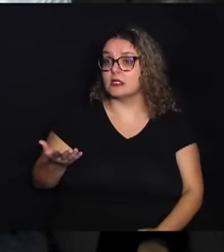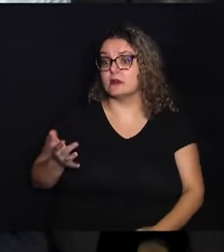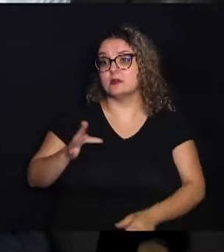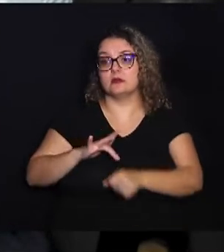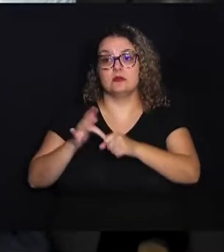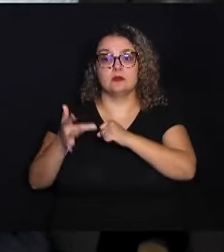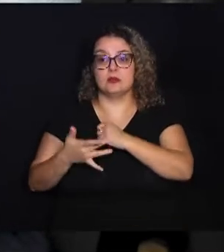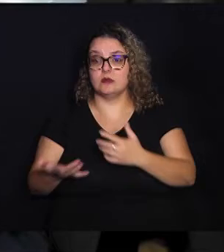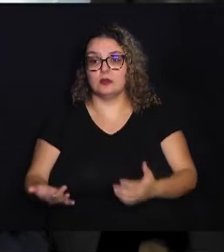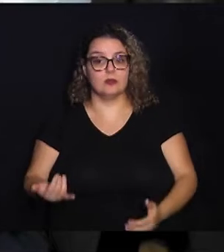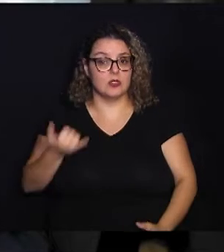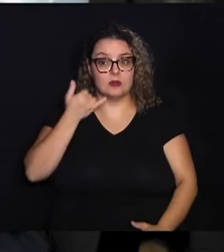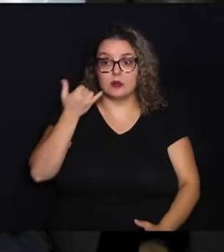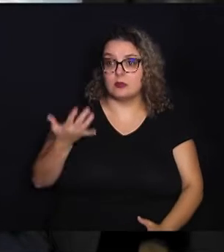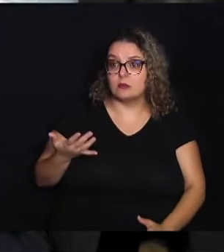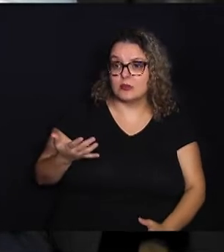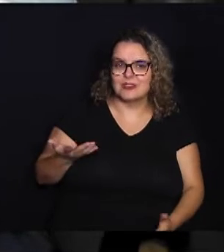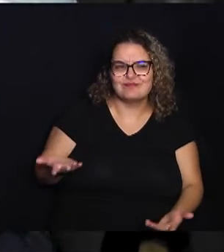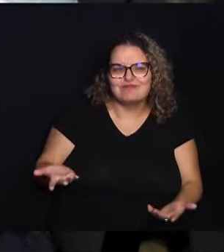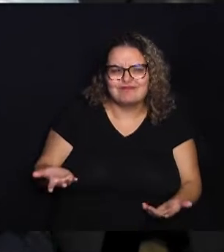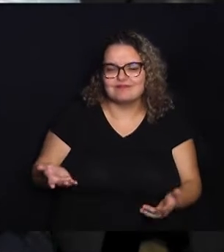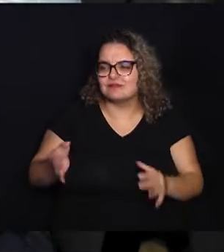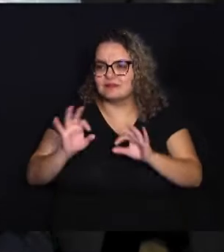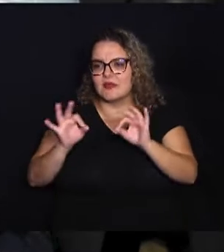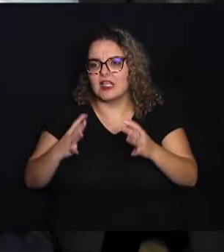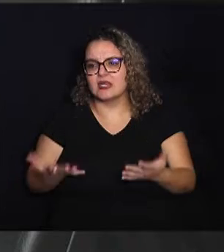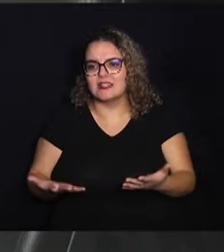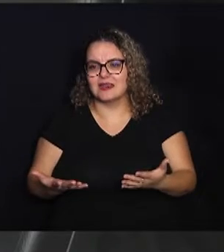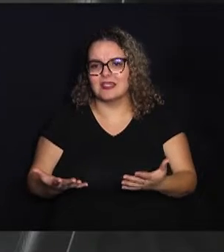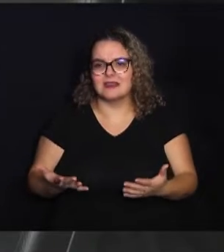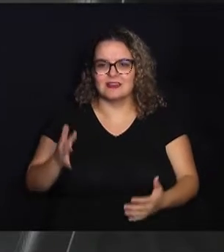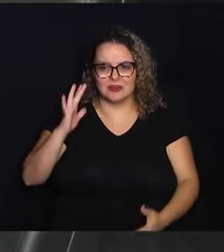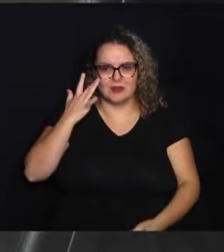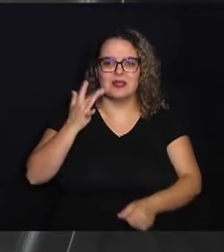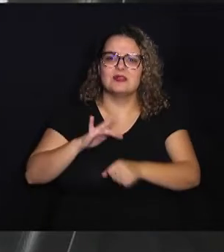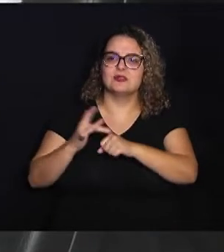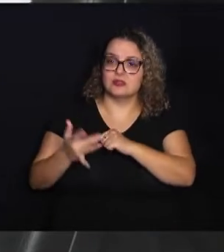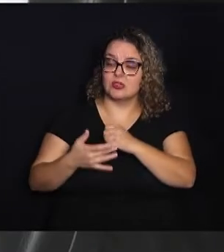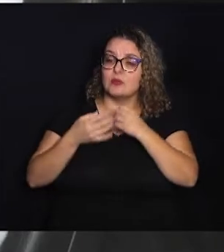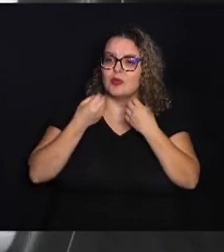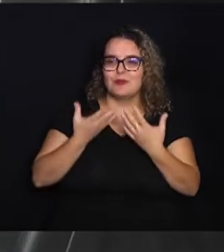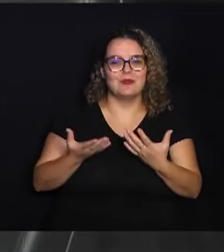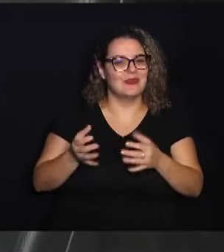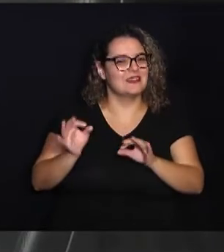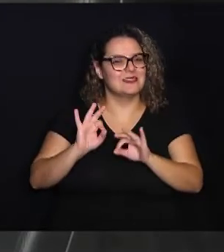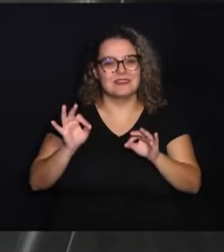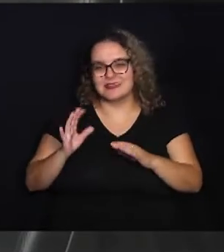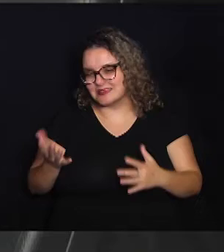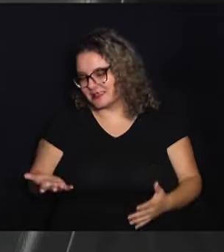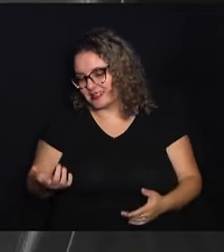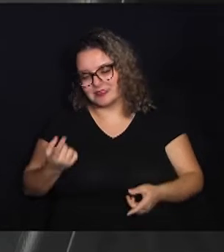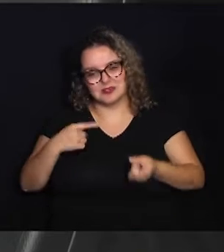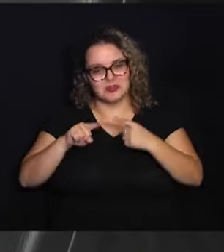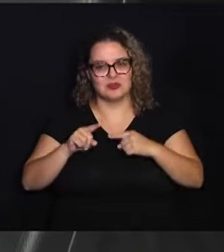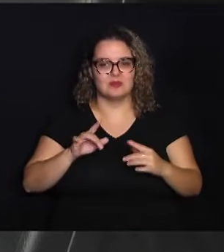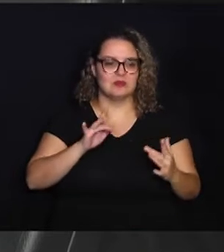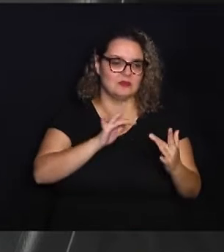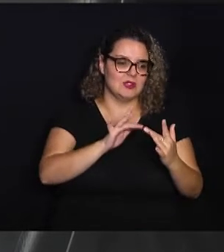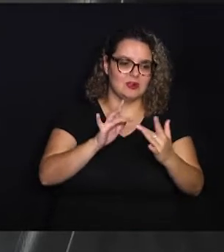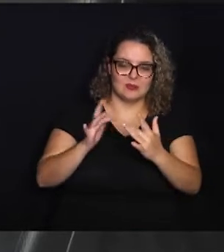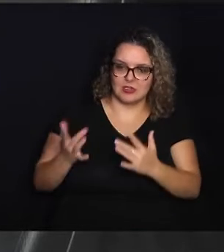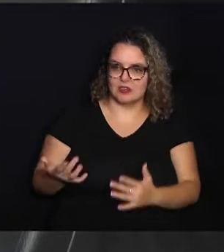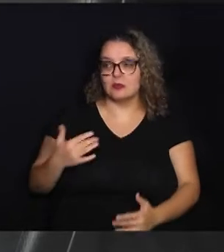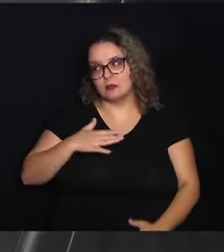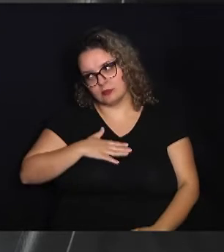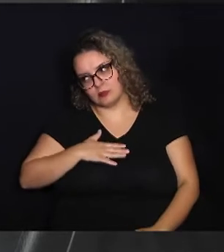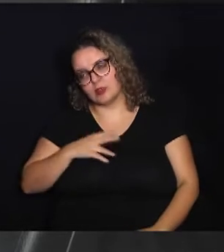social, falava por telefone, mas mesmo assim nada supre. Eu acho que a rede social é muito boa, mas nada supre assim o contato, pelo menos no meu caso. Acho